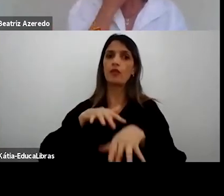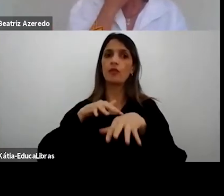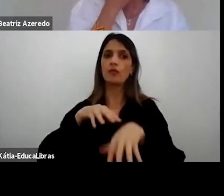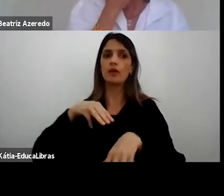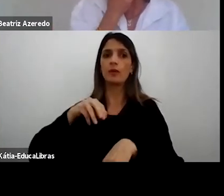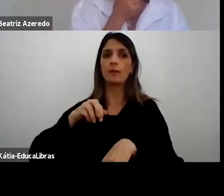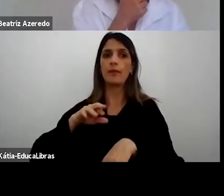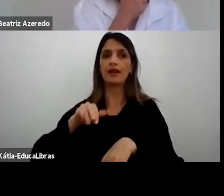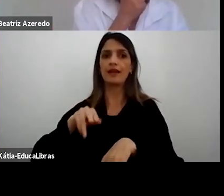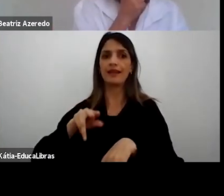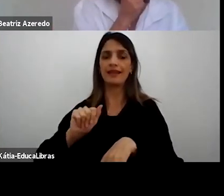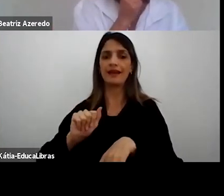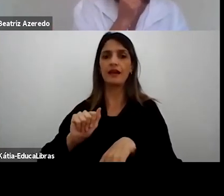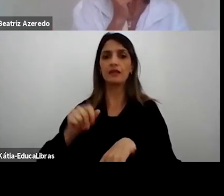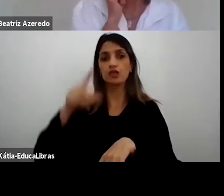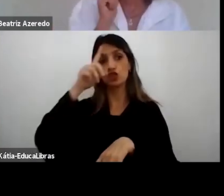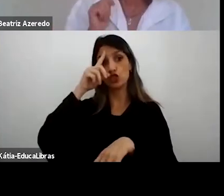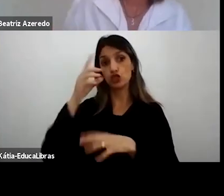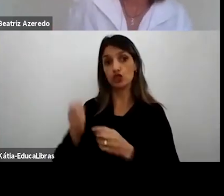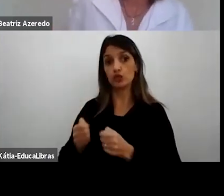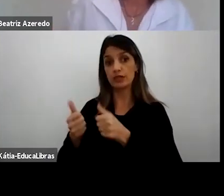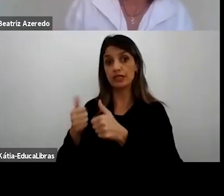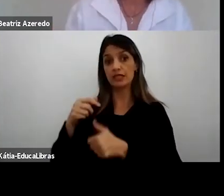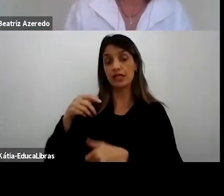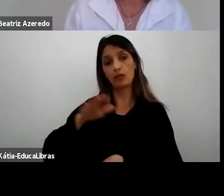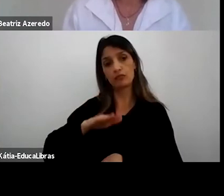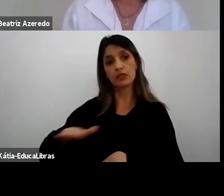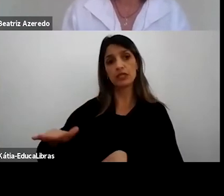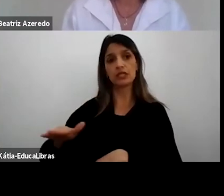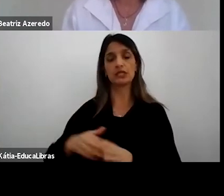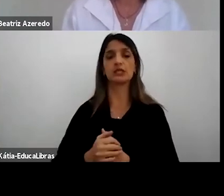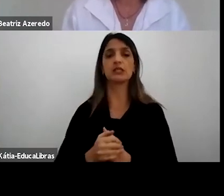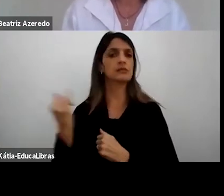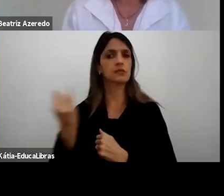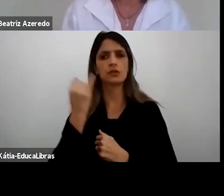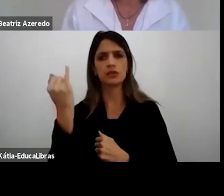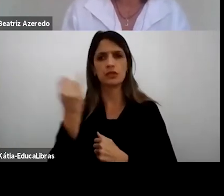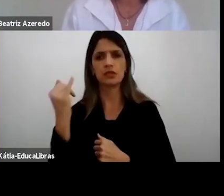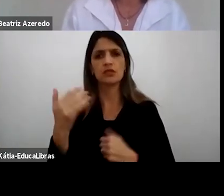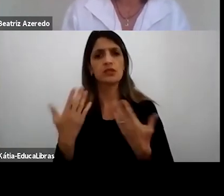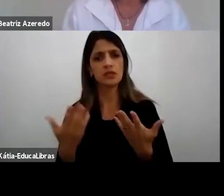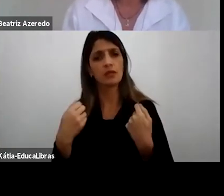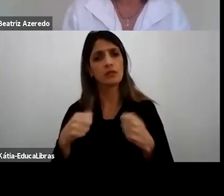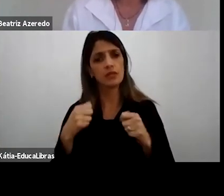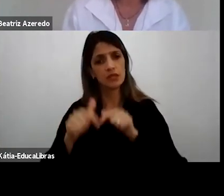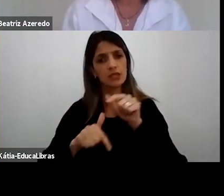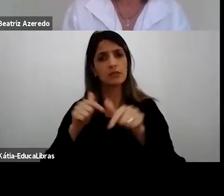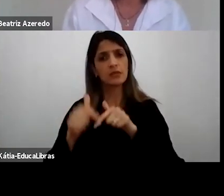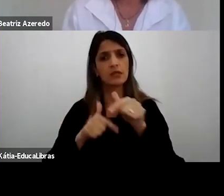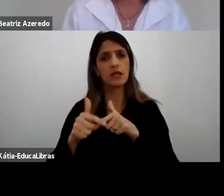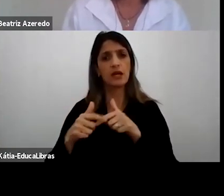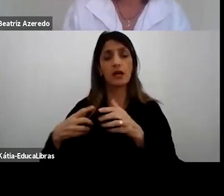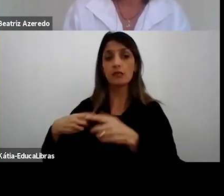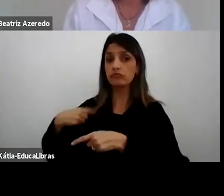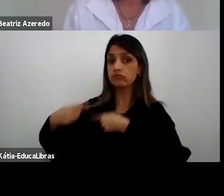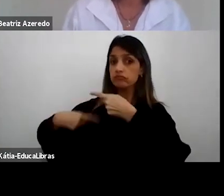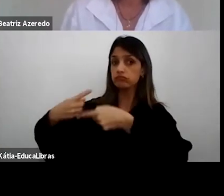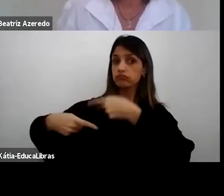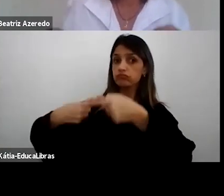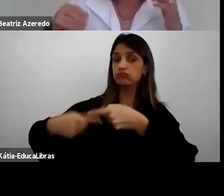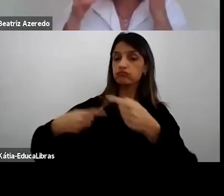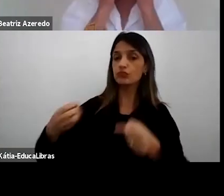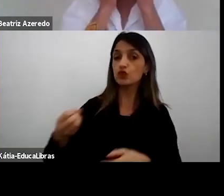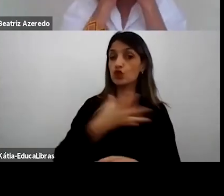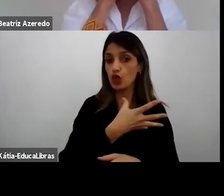Doar Kits, que é super importante. Então, a gente precisa trabalhar mesmo com essa nova geração para mudar, e a